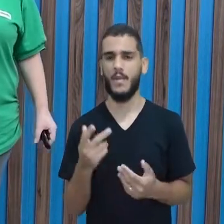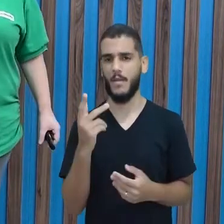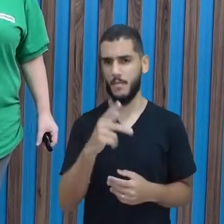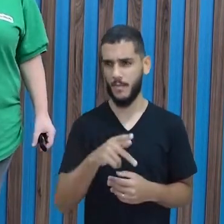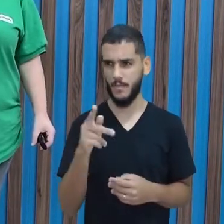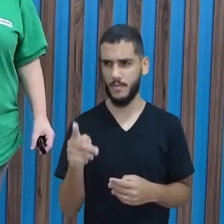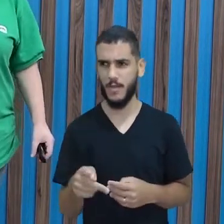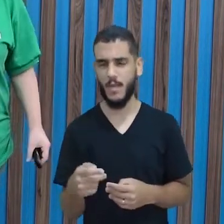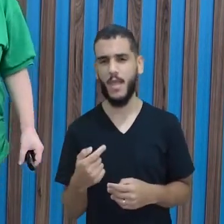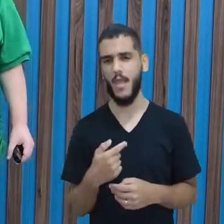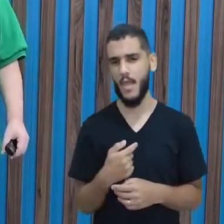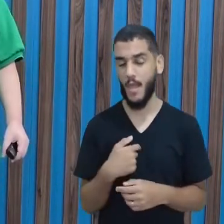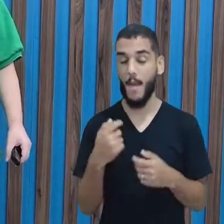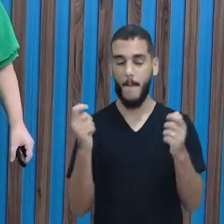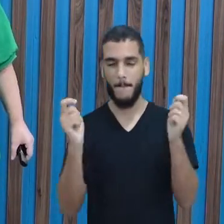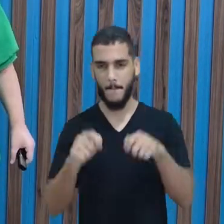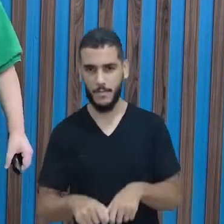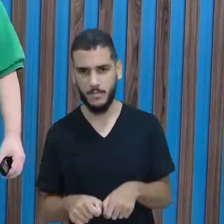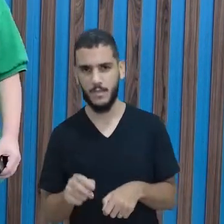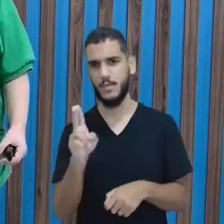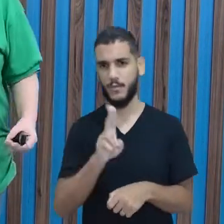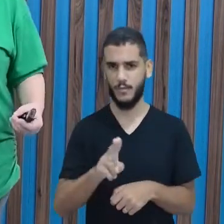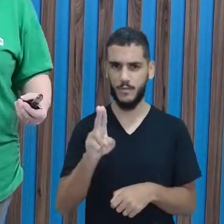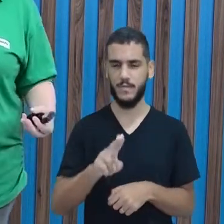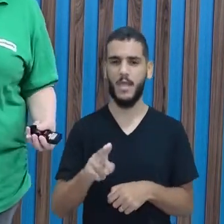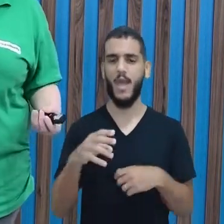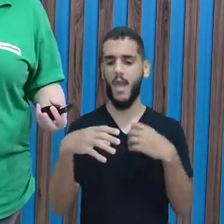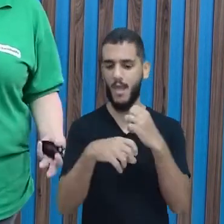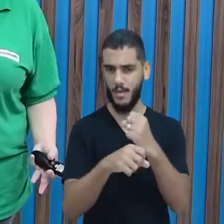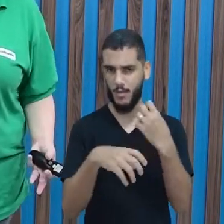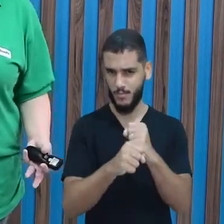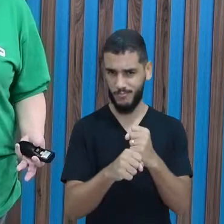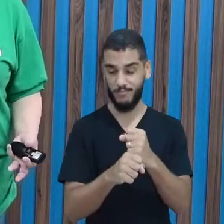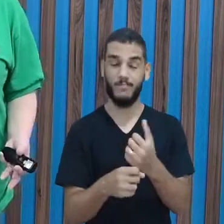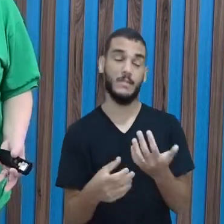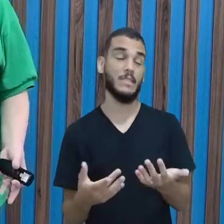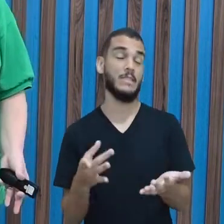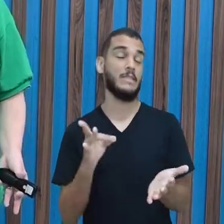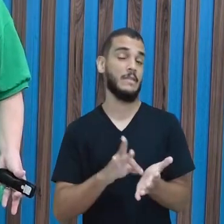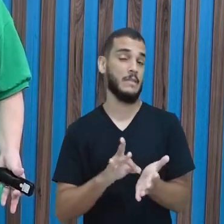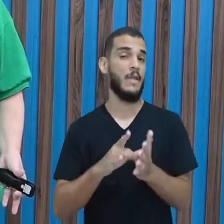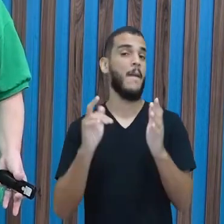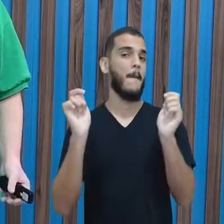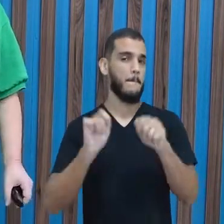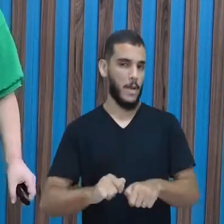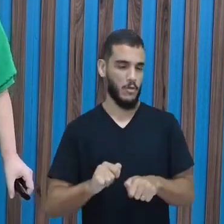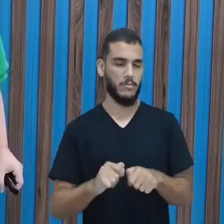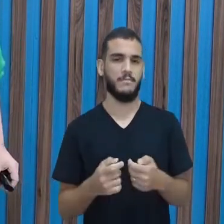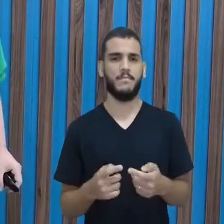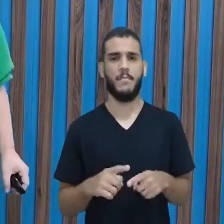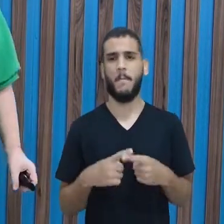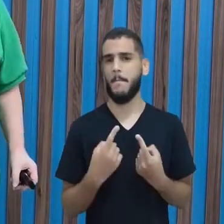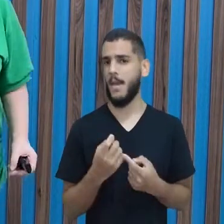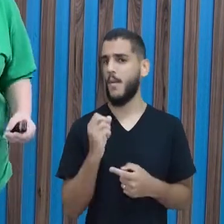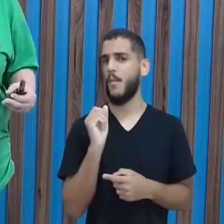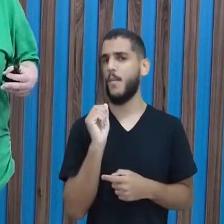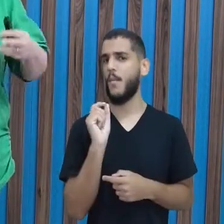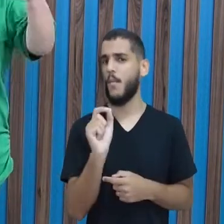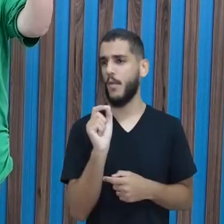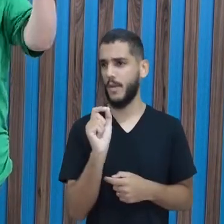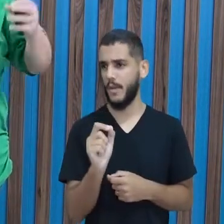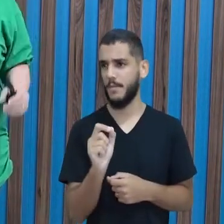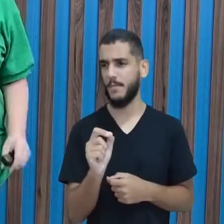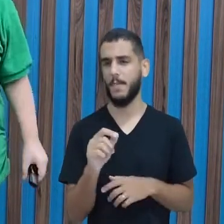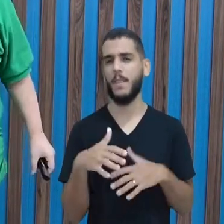Professora, eu posso usar a calculadora? Na verdade, pode, só que é o seguinte, pessoal, eu não sei quais são os